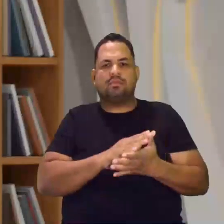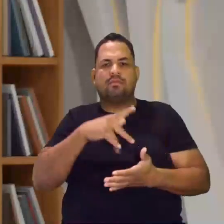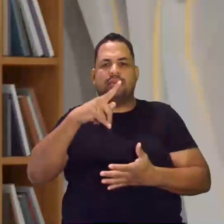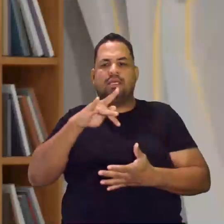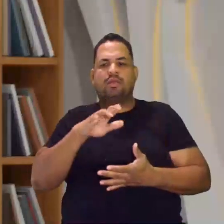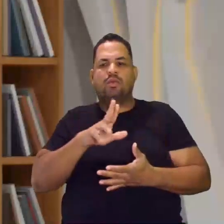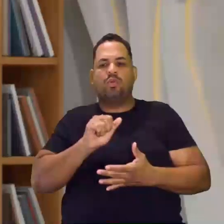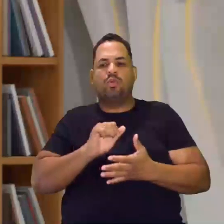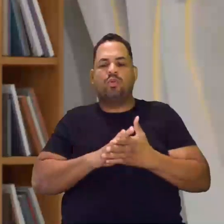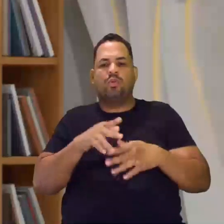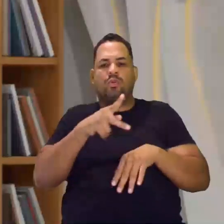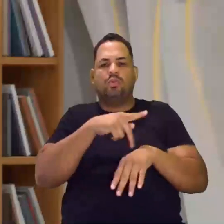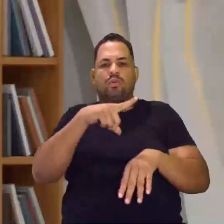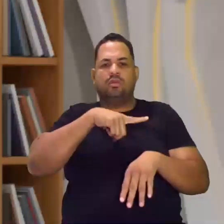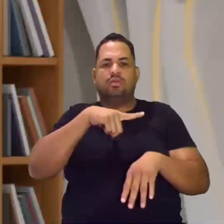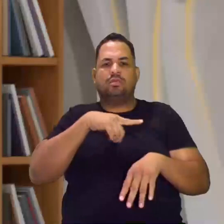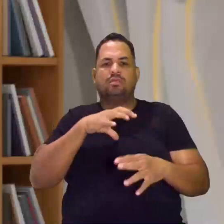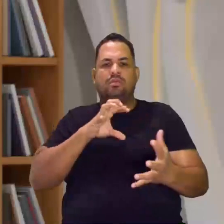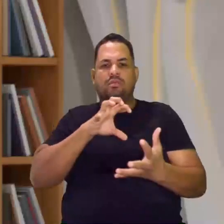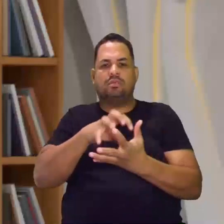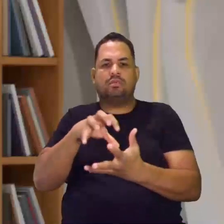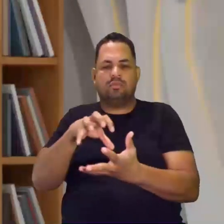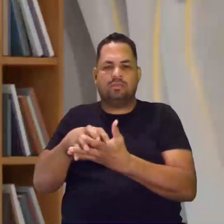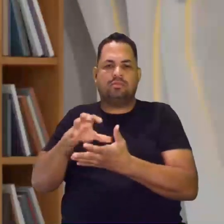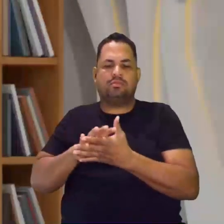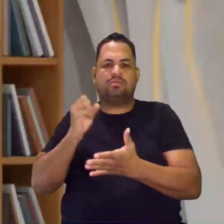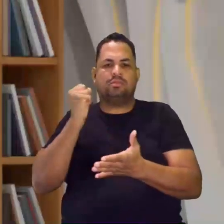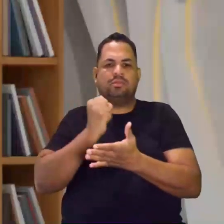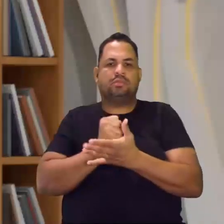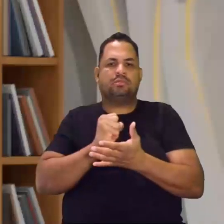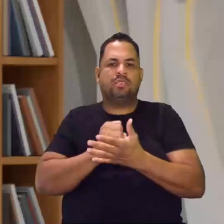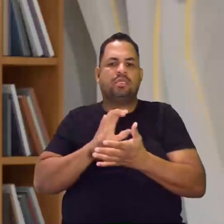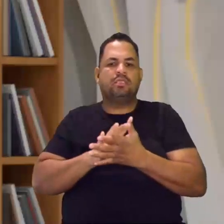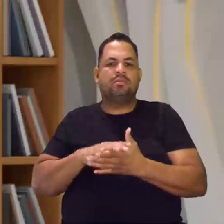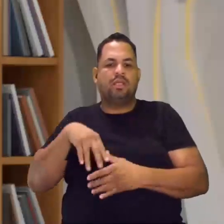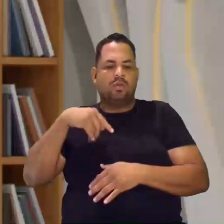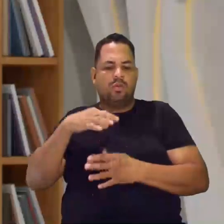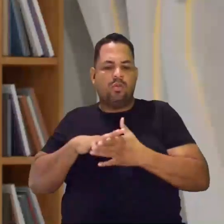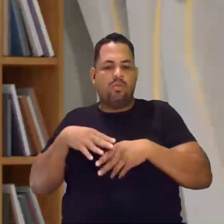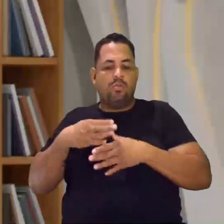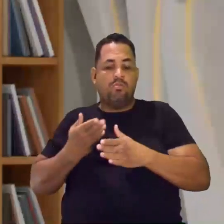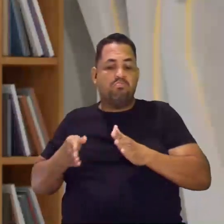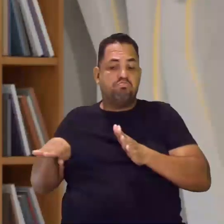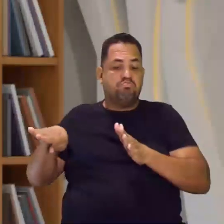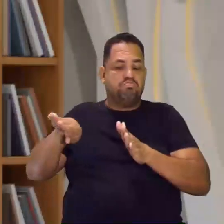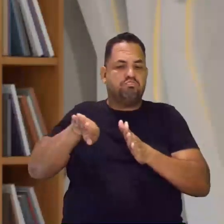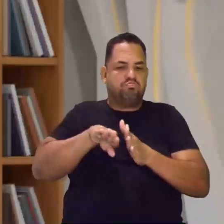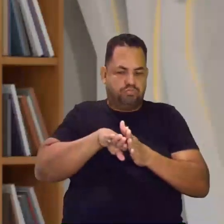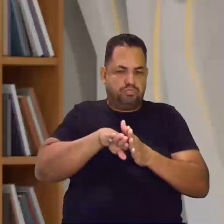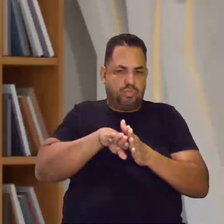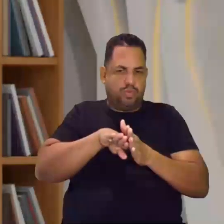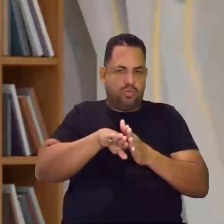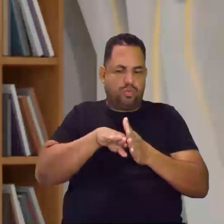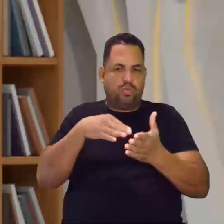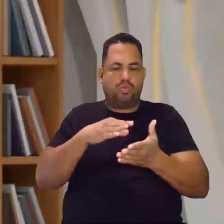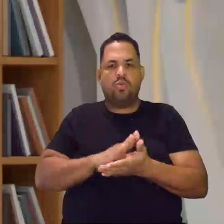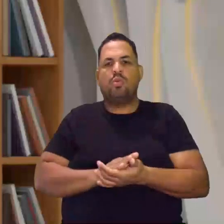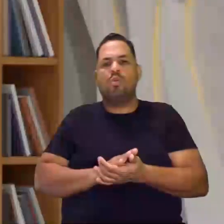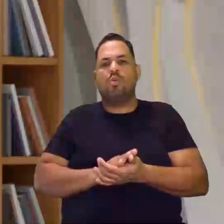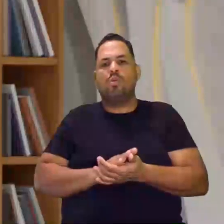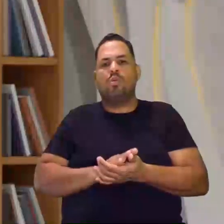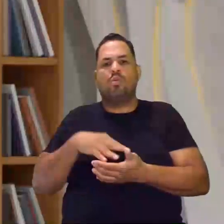ele também teve a sua colonização marcada pelos espanhóis. Então toda a cidade ali,